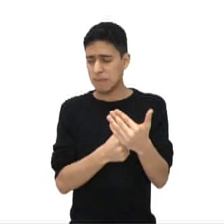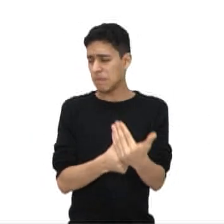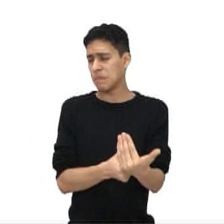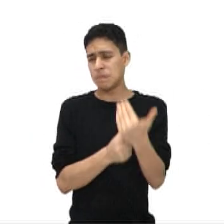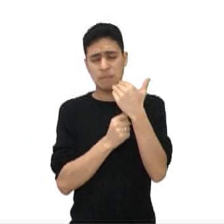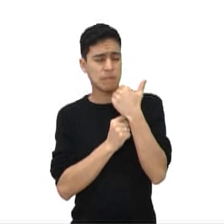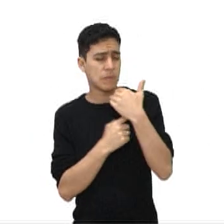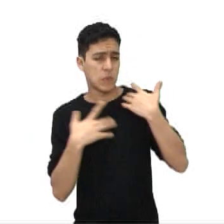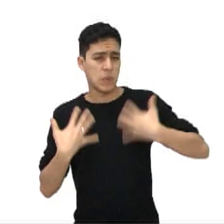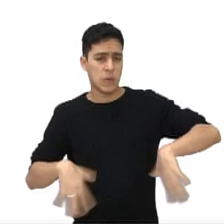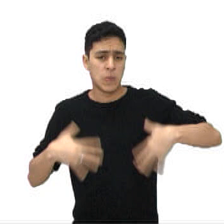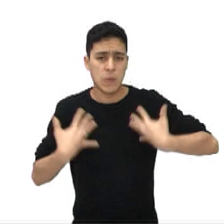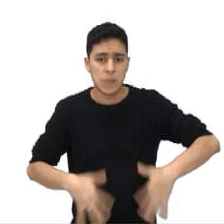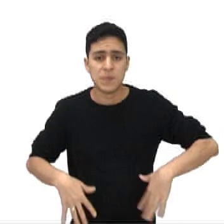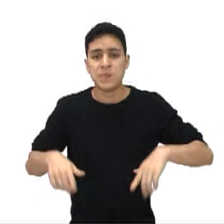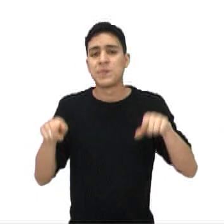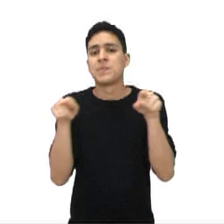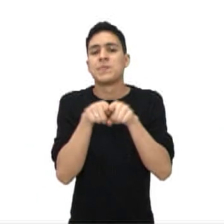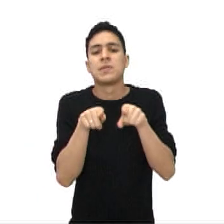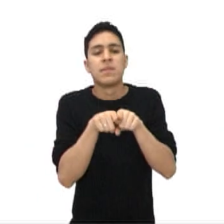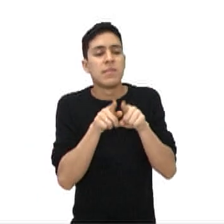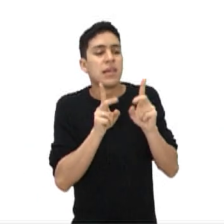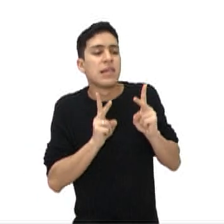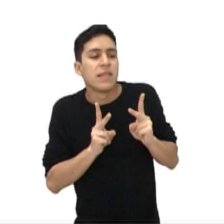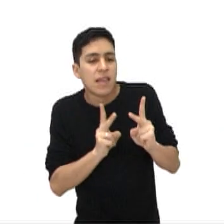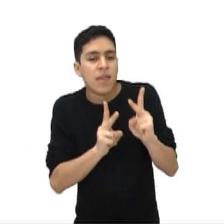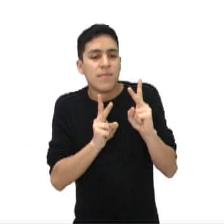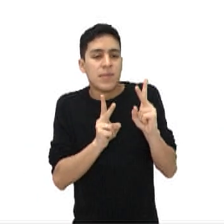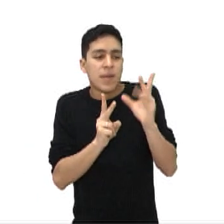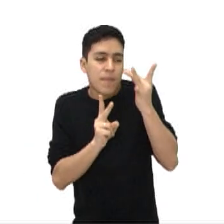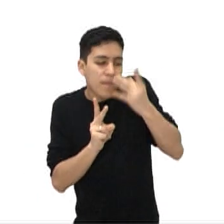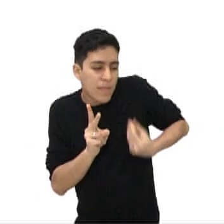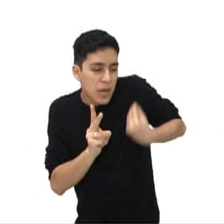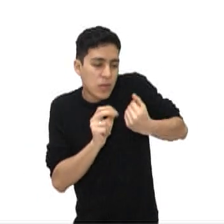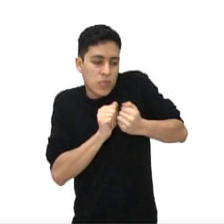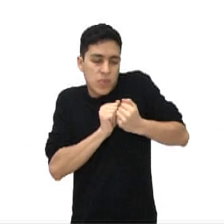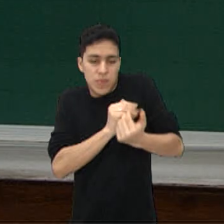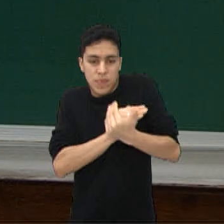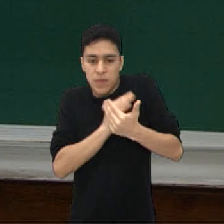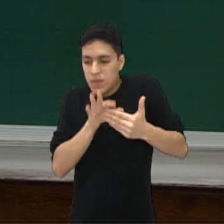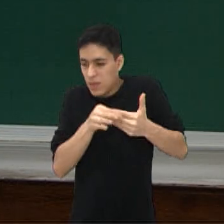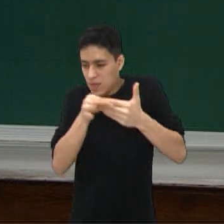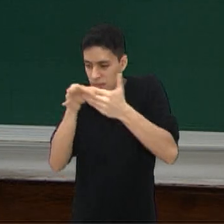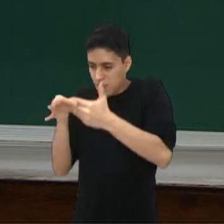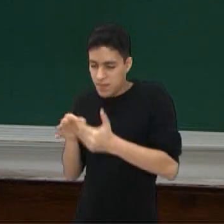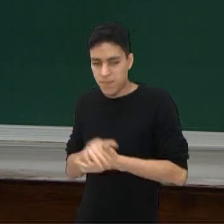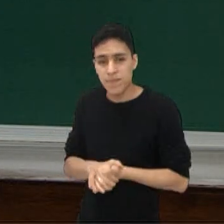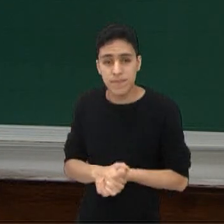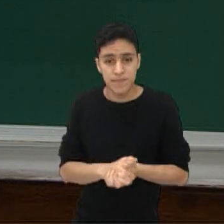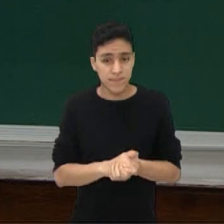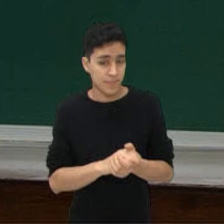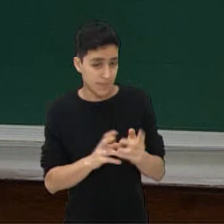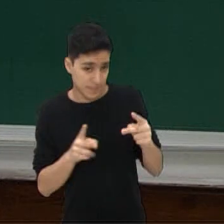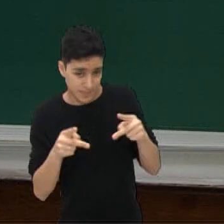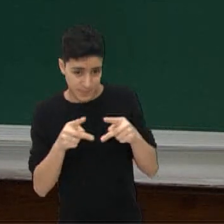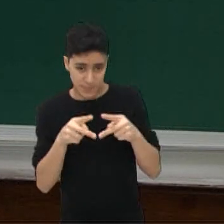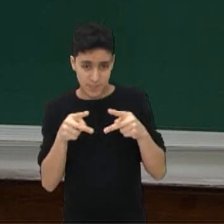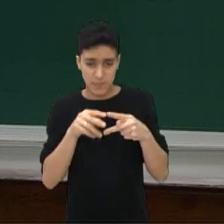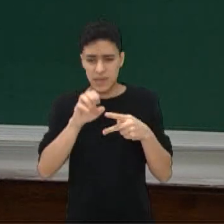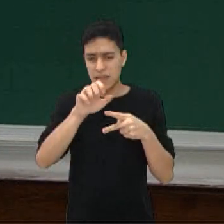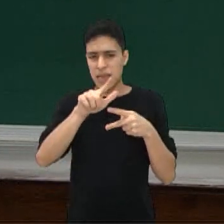apoio do mundo, além de estar sempre presente para me guiar. Duas vezes ela usa o pronome